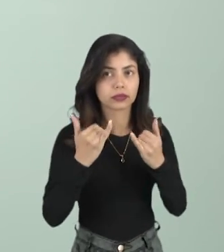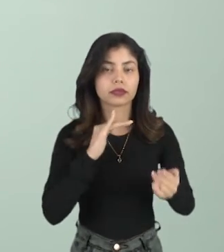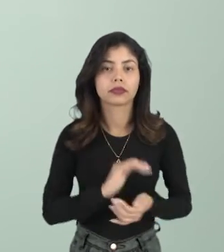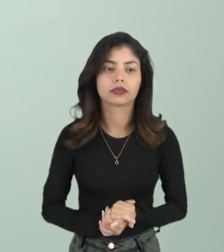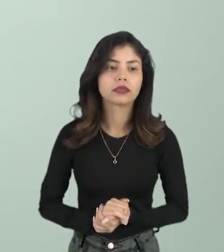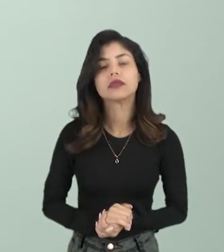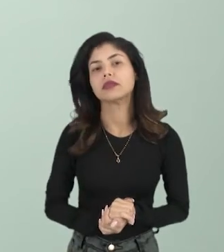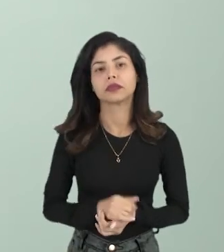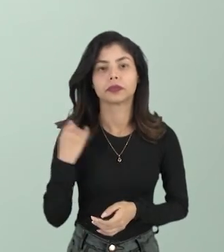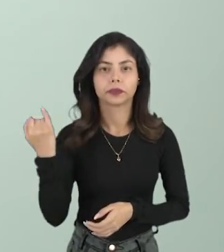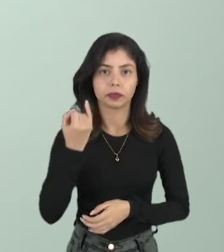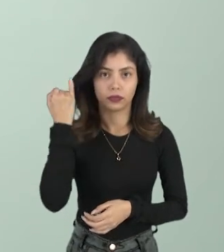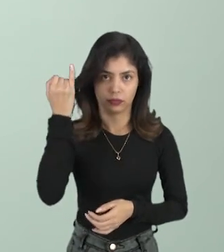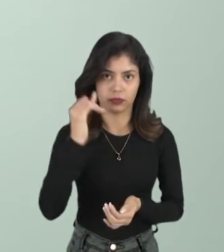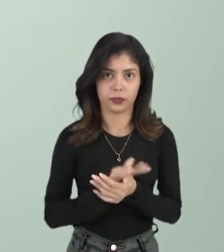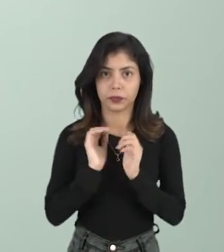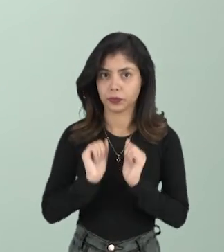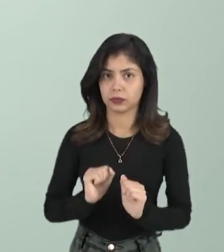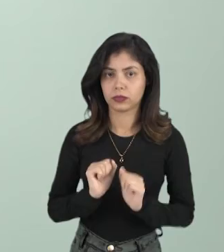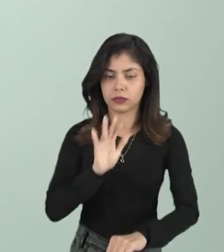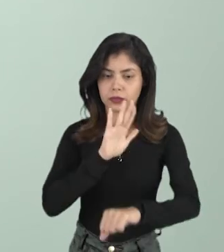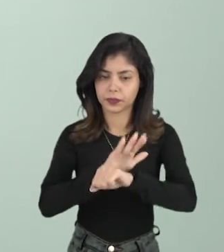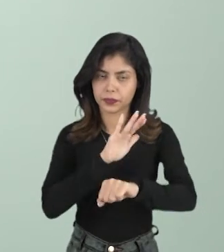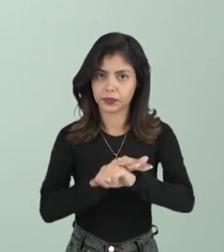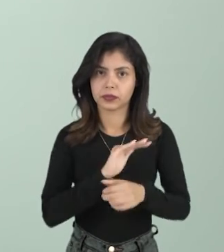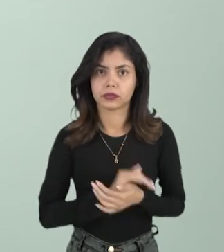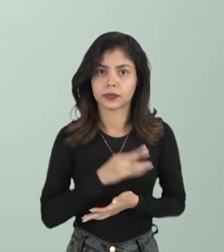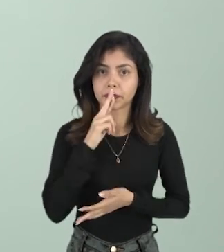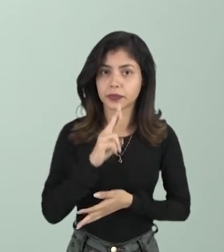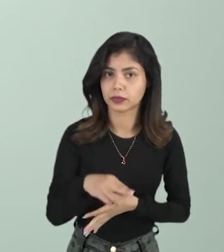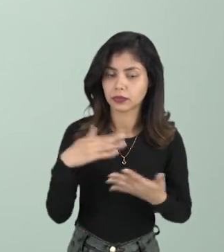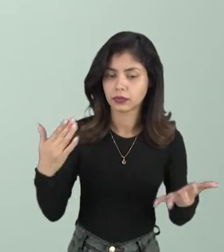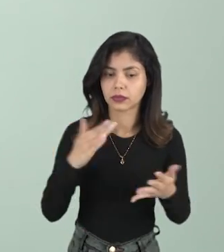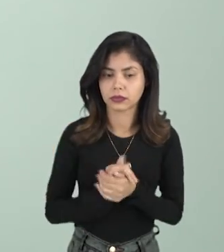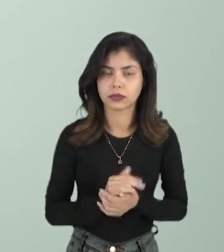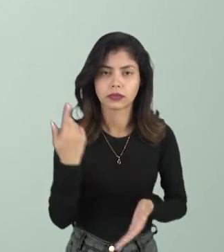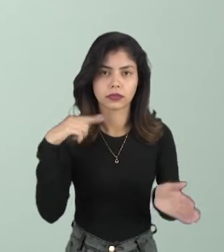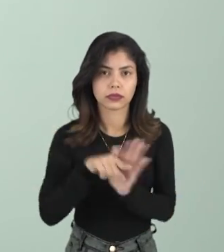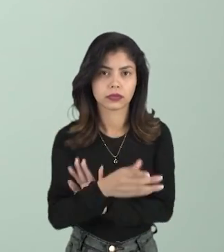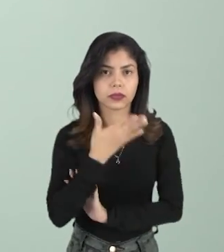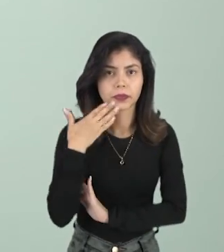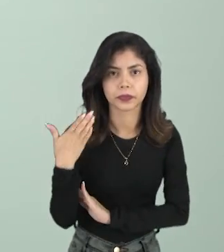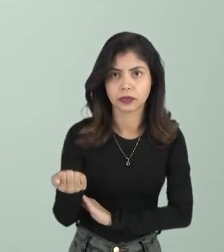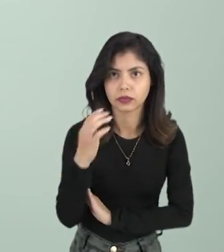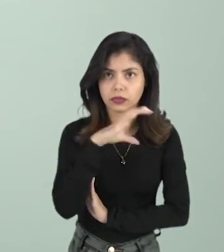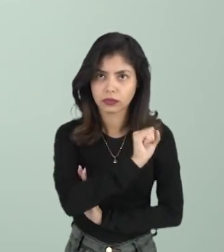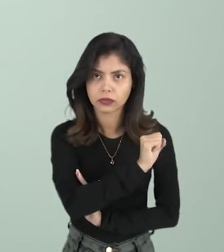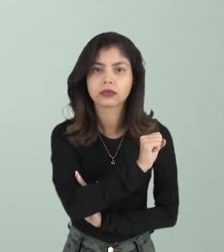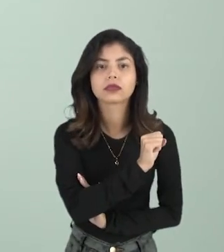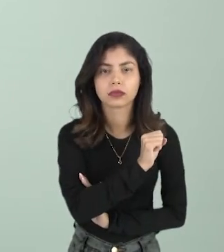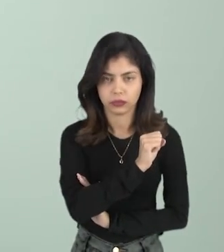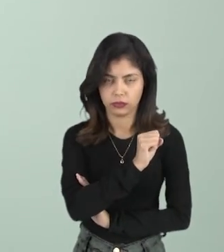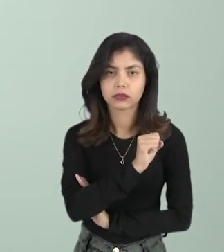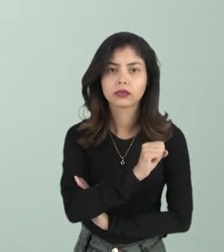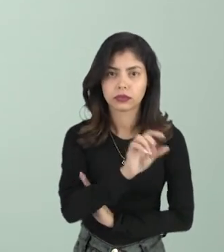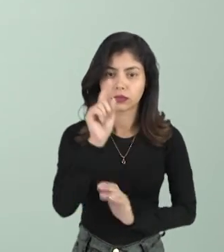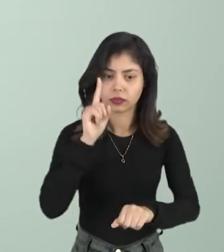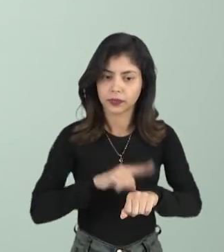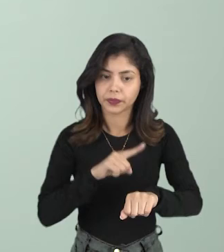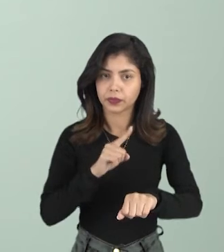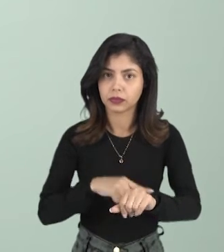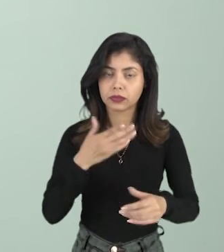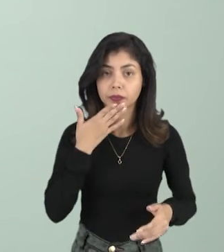informações importantes que podem nos ajudar a resolver a questão de uma forma muito mais rápida, ou seja, o